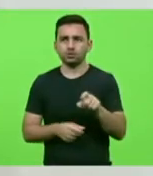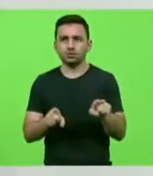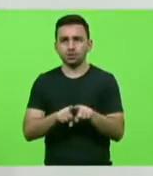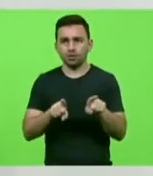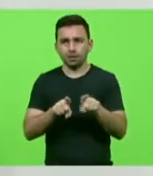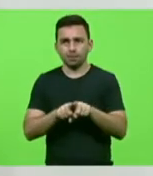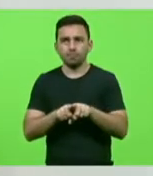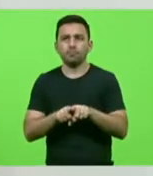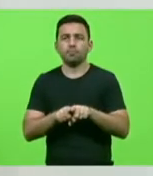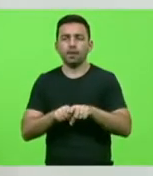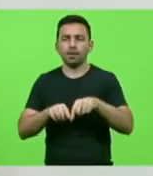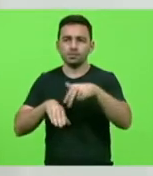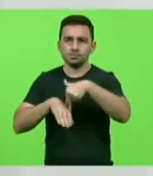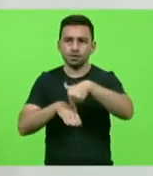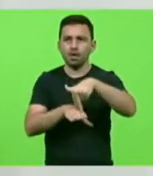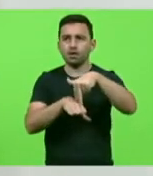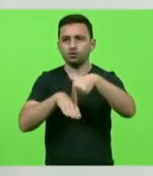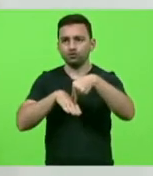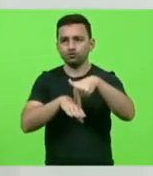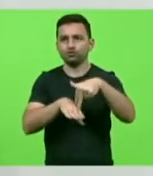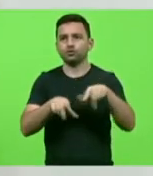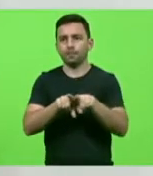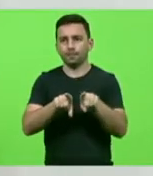de skate oficial, inclusive para